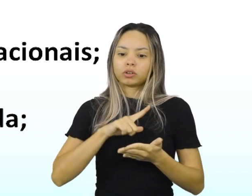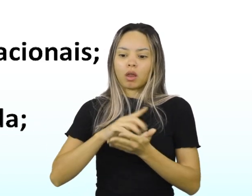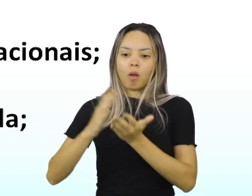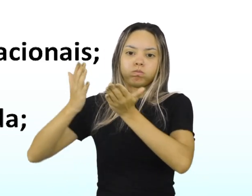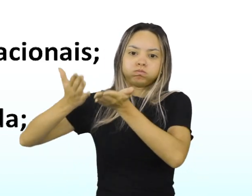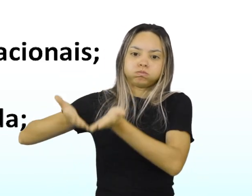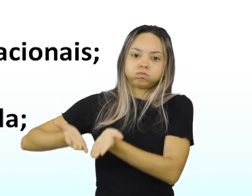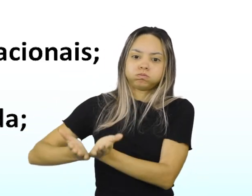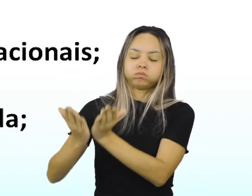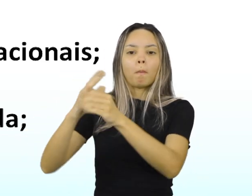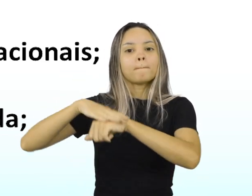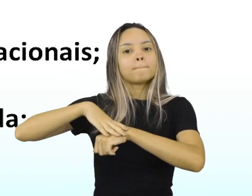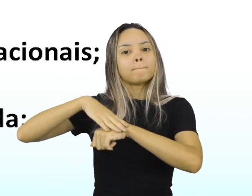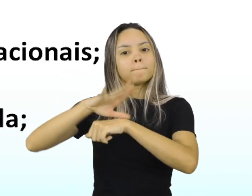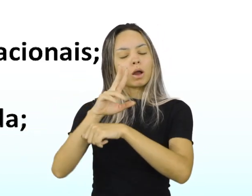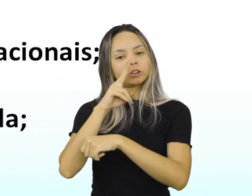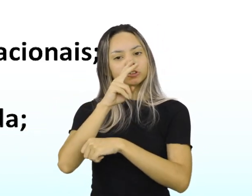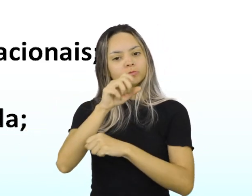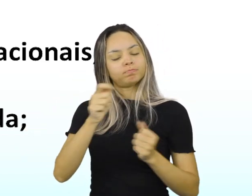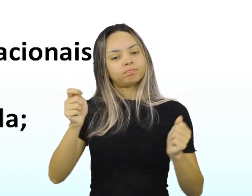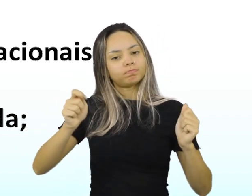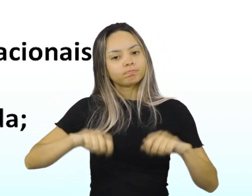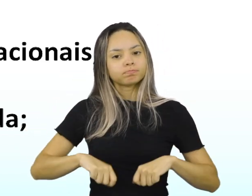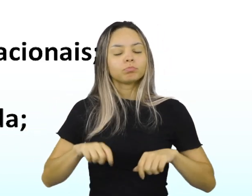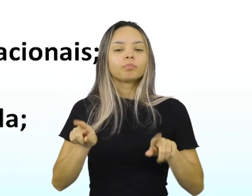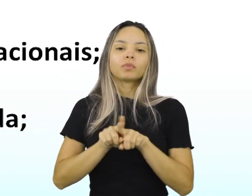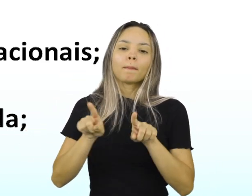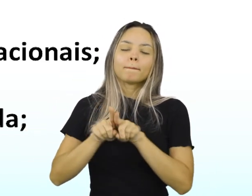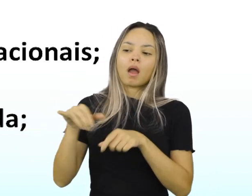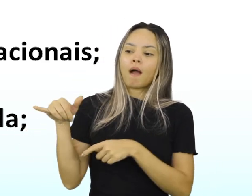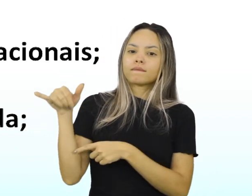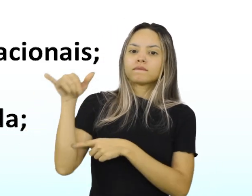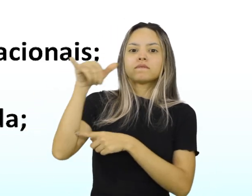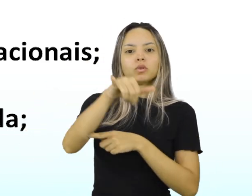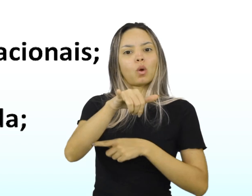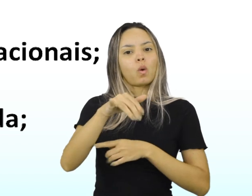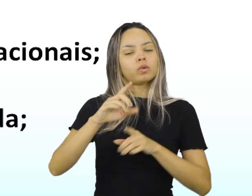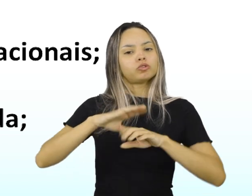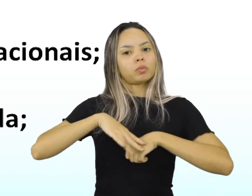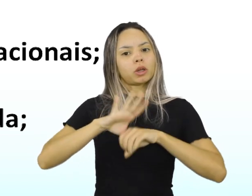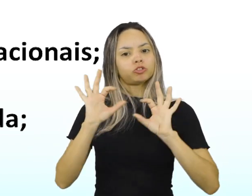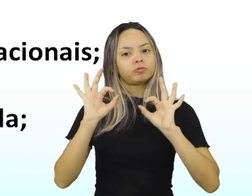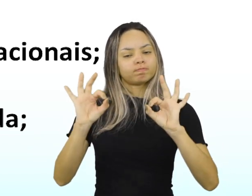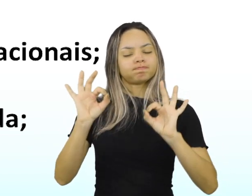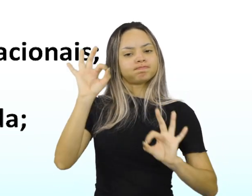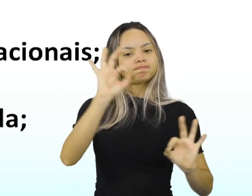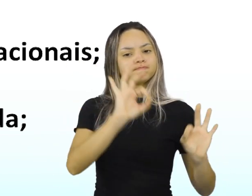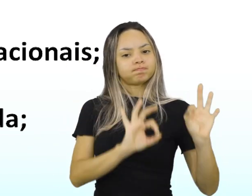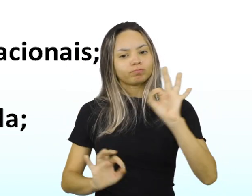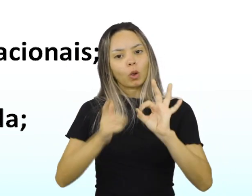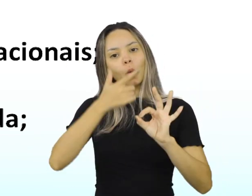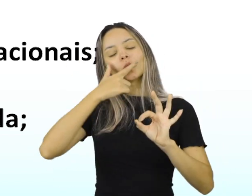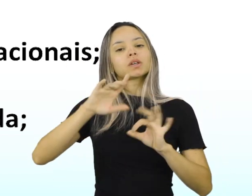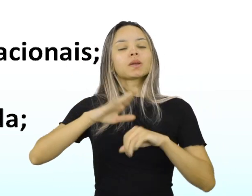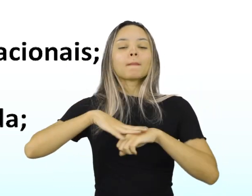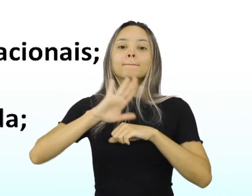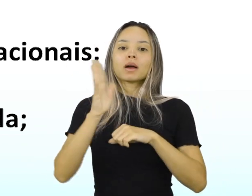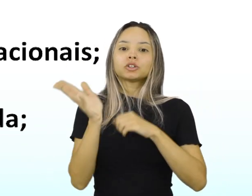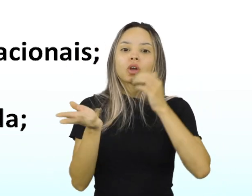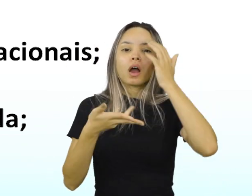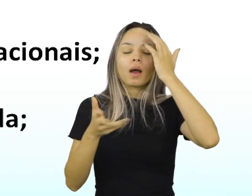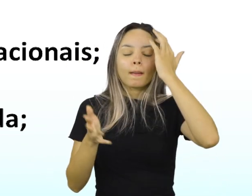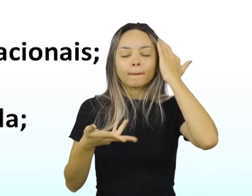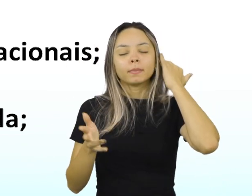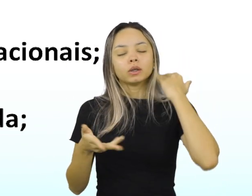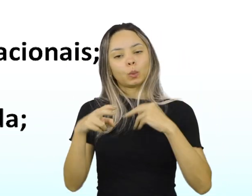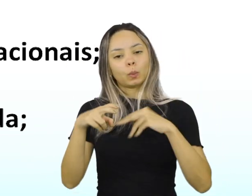cada vez mais capazes. Hoje a gente tem aviões mais modernos que conseguiram encurtar o